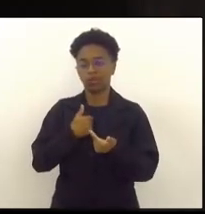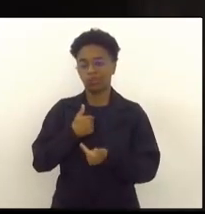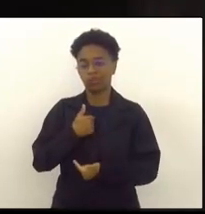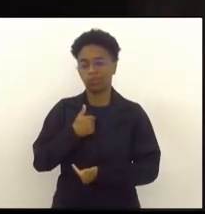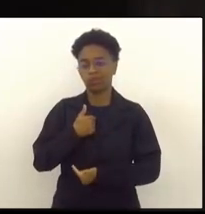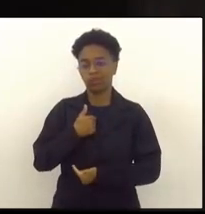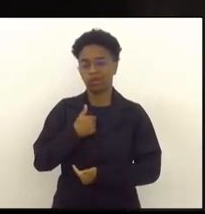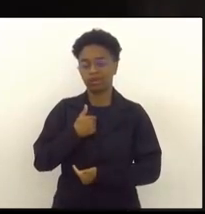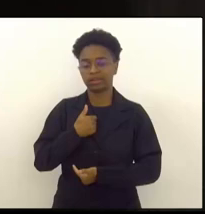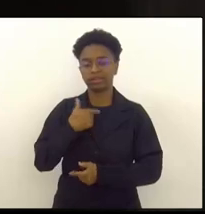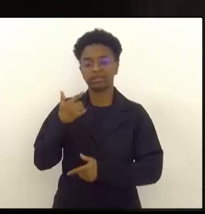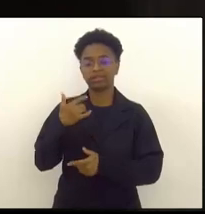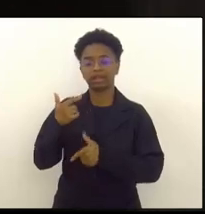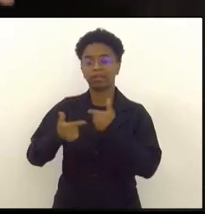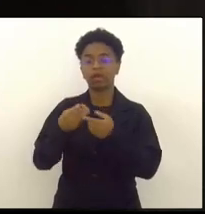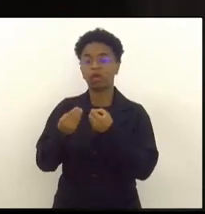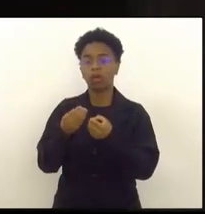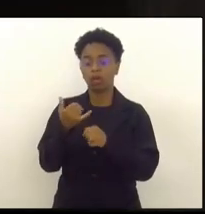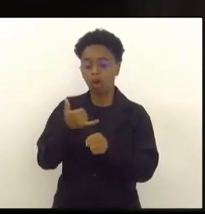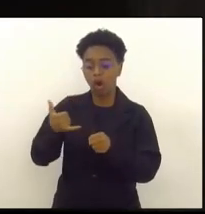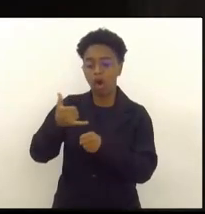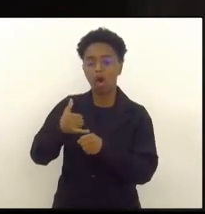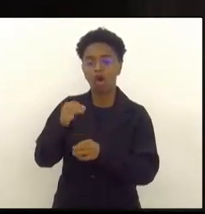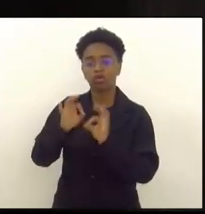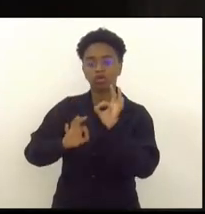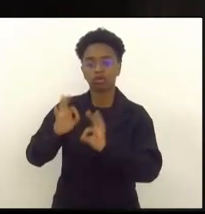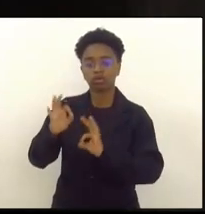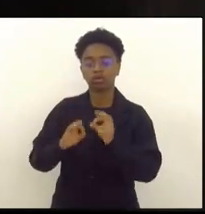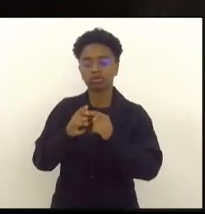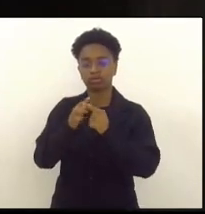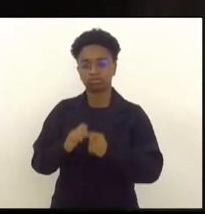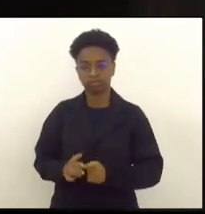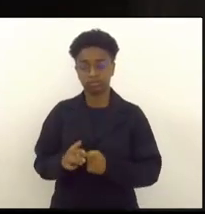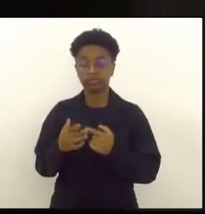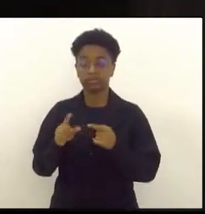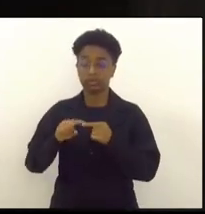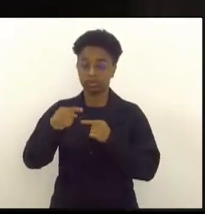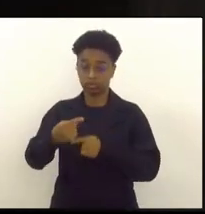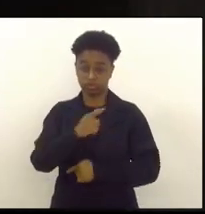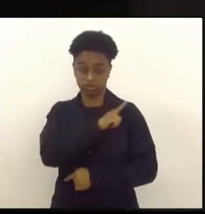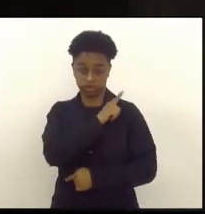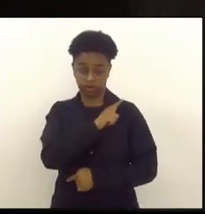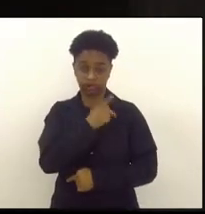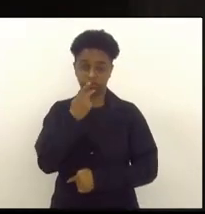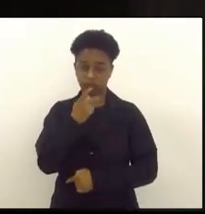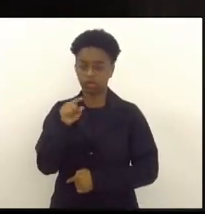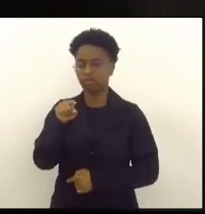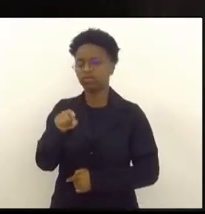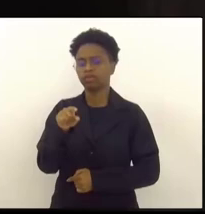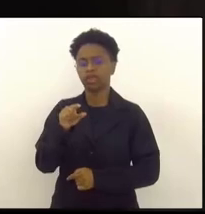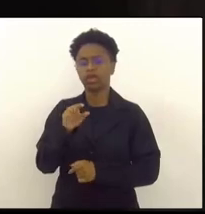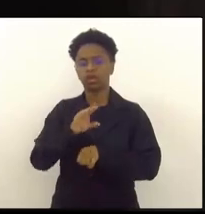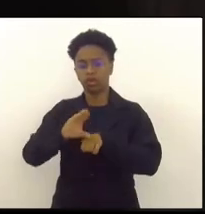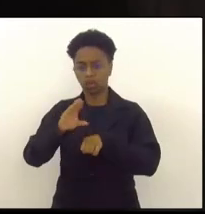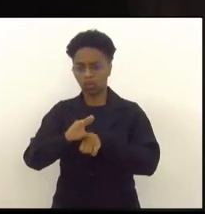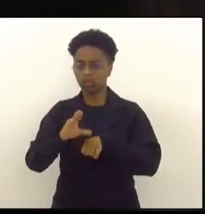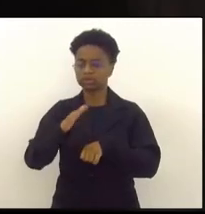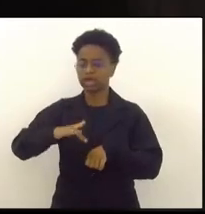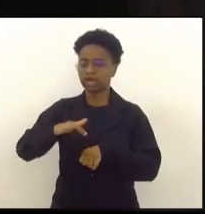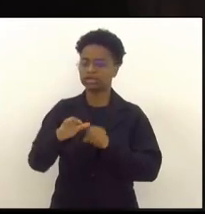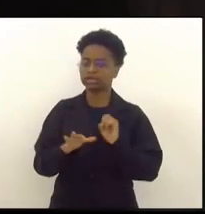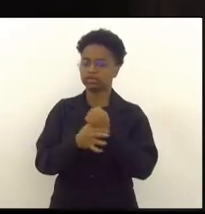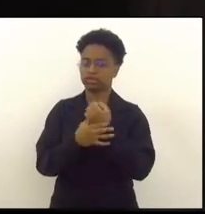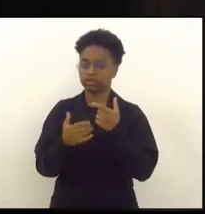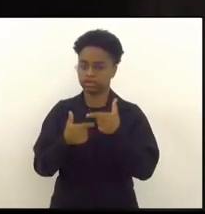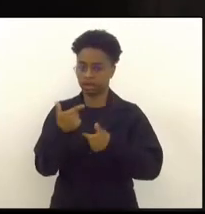eu era lubrificador. Aí o gerente, doutor Abelardo, o seu Coque, falou, você vai fazer o curso de segurança do trabalho. Foi até